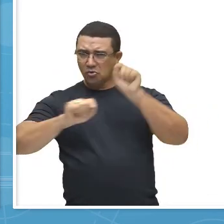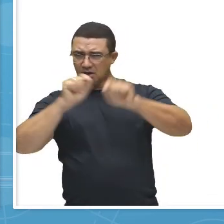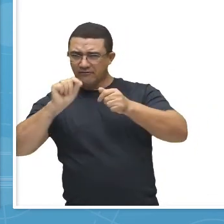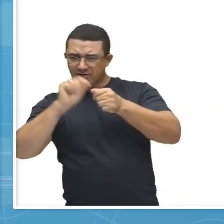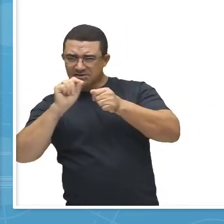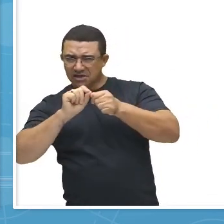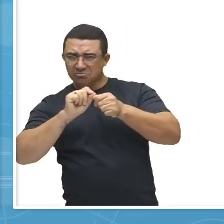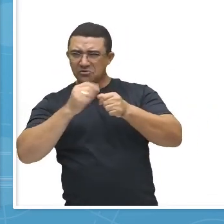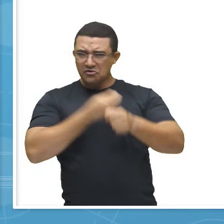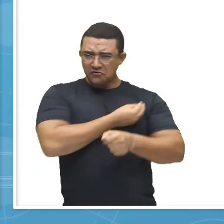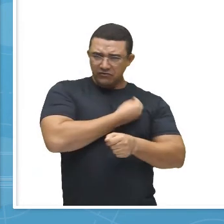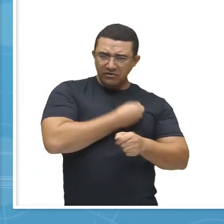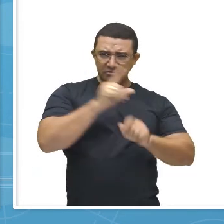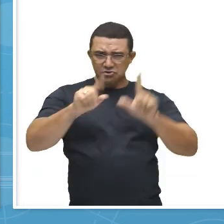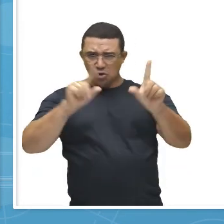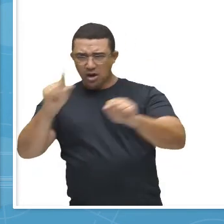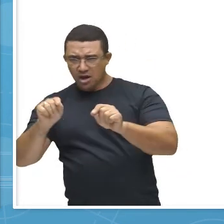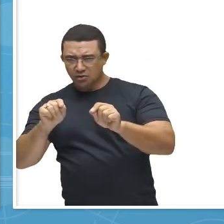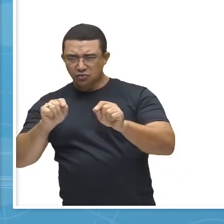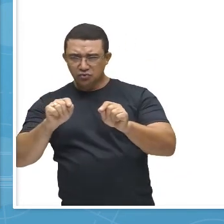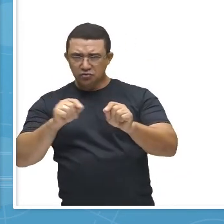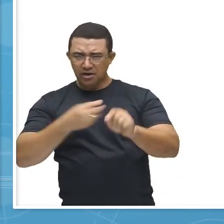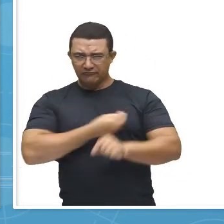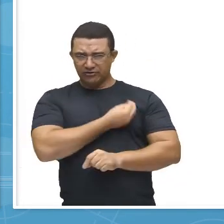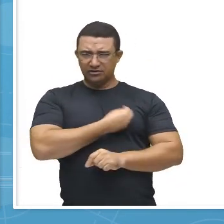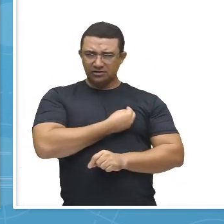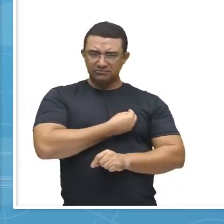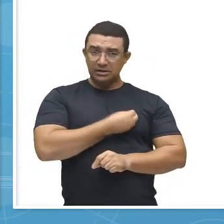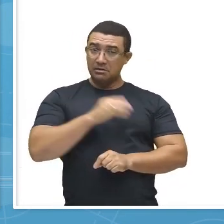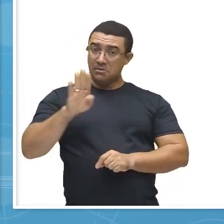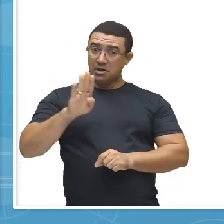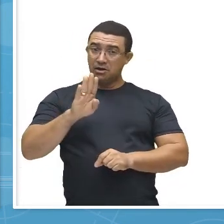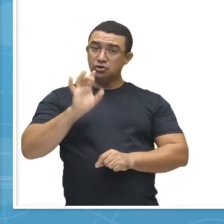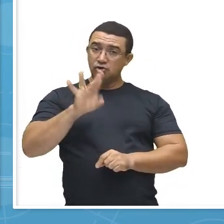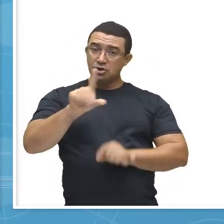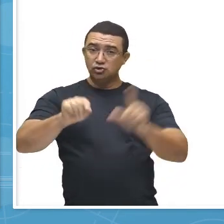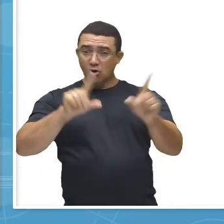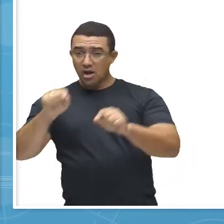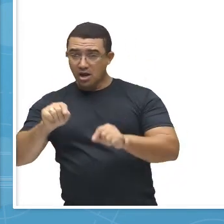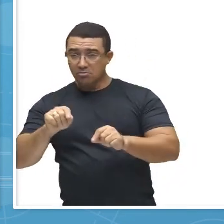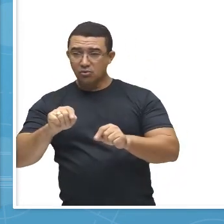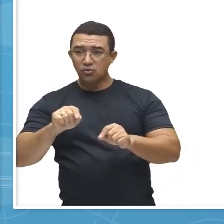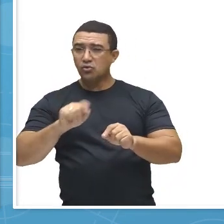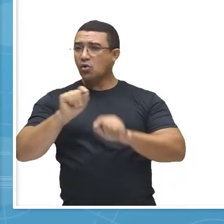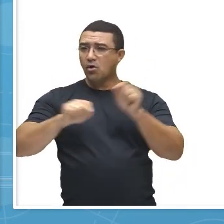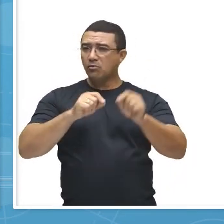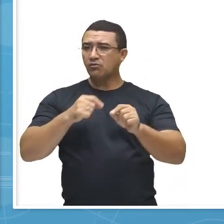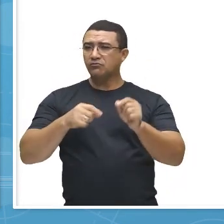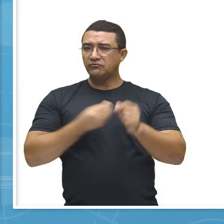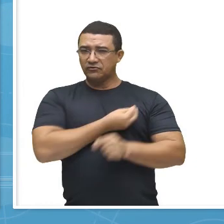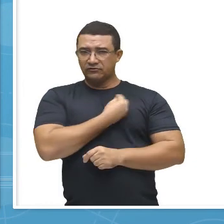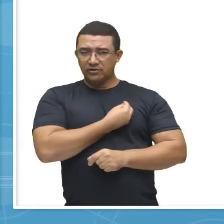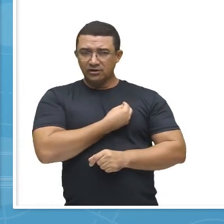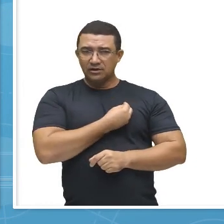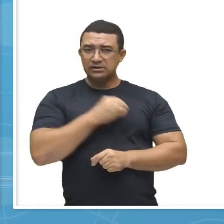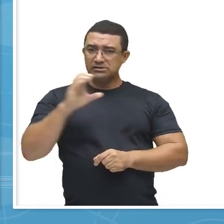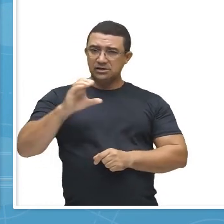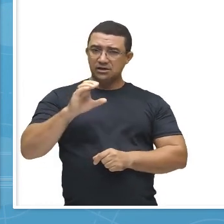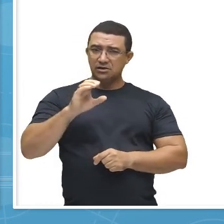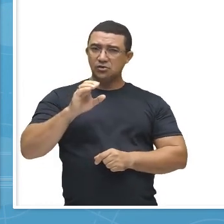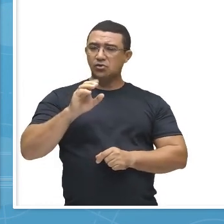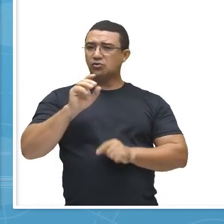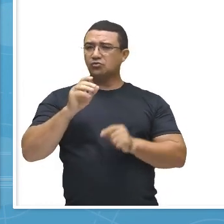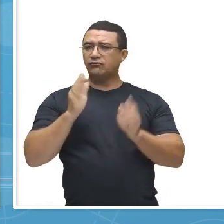de vida? Letra B. Com o que escolhemos como opção de vida? Letra C. Com aquilo que nos dedicamos a ganhar